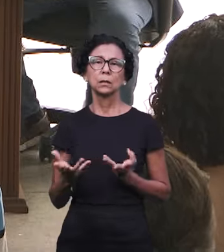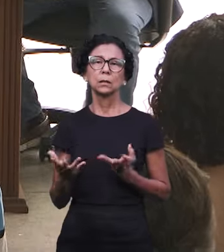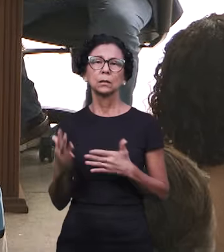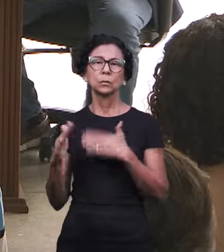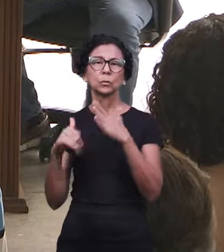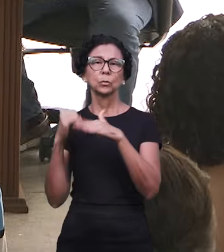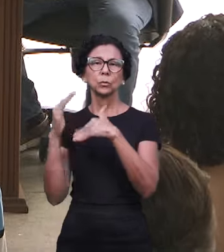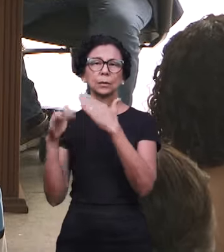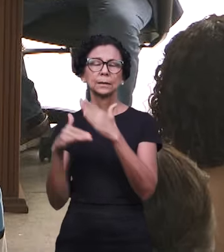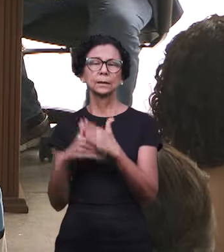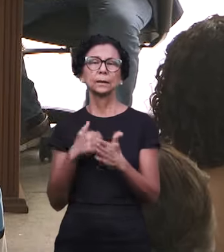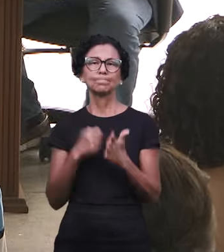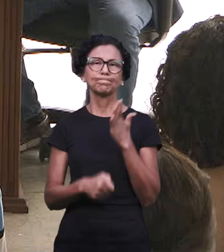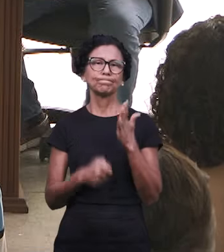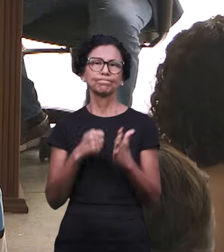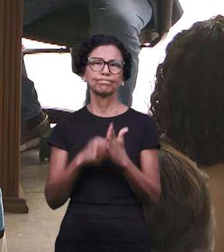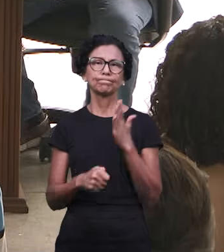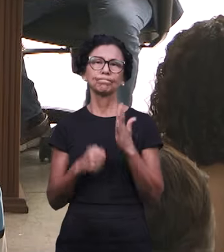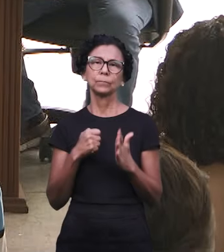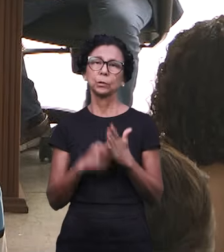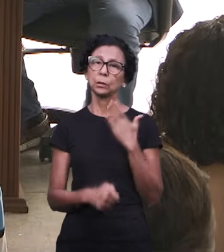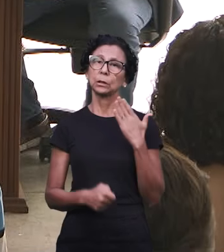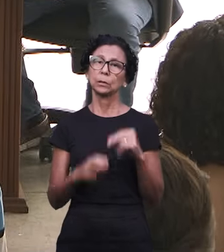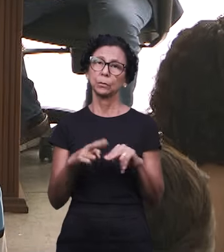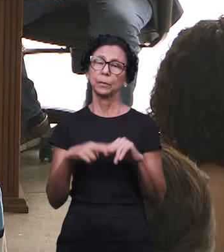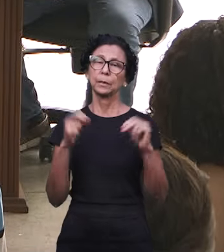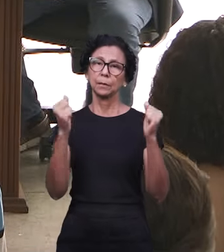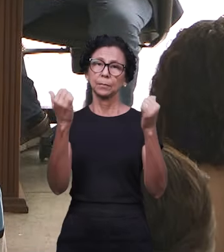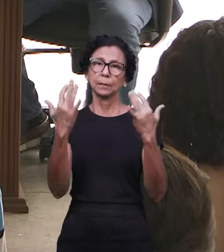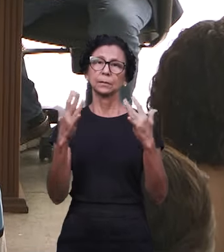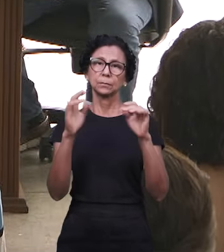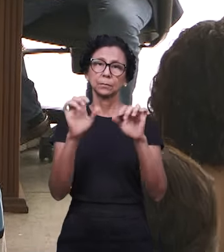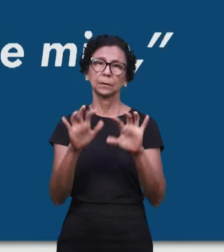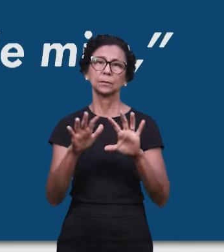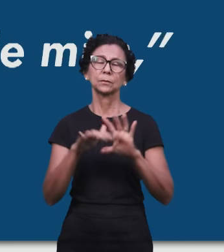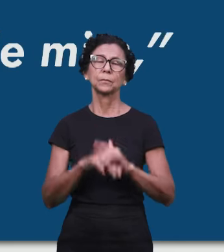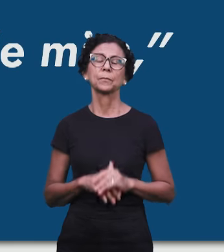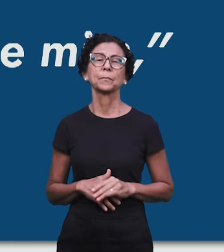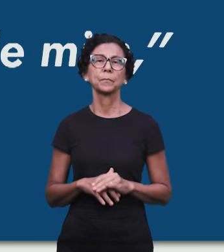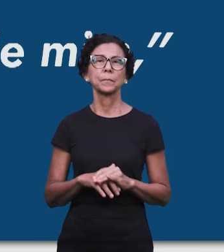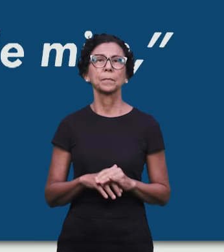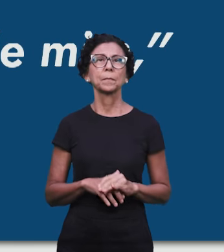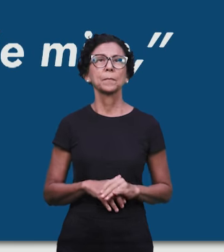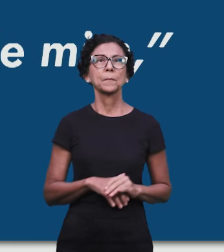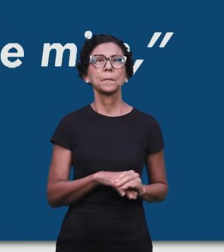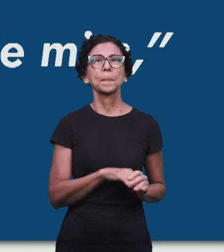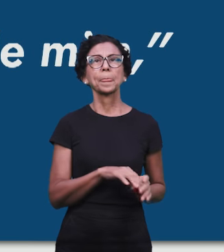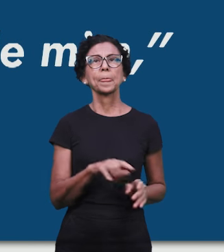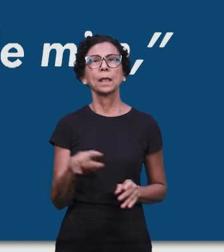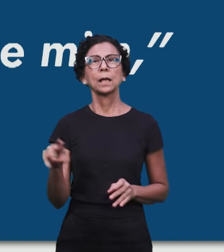processo, lutando pela bênção, como nós estamos na batalha também aqui. Vamos ler juntos. Irmãos,